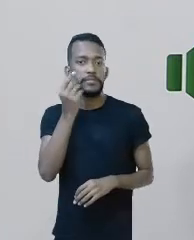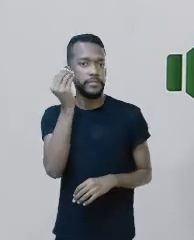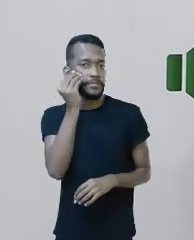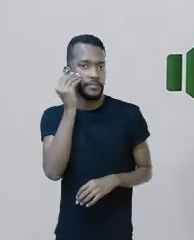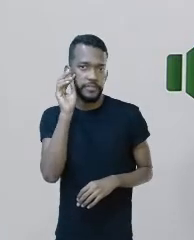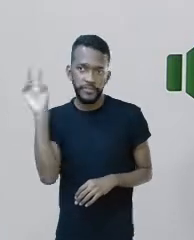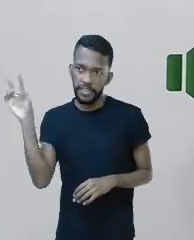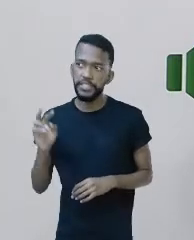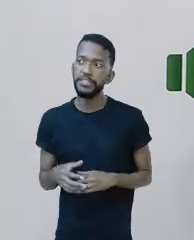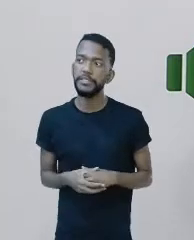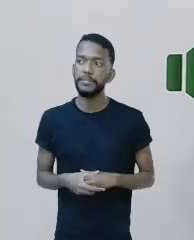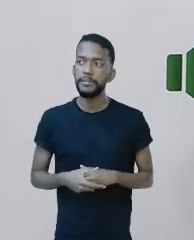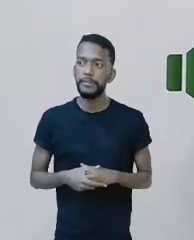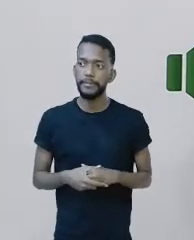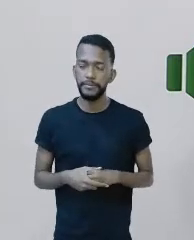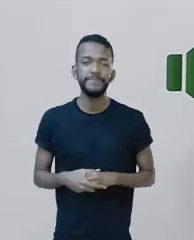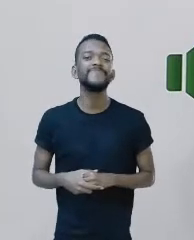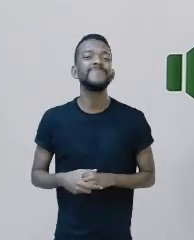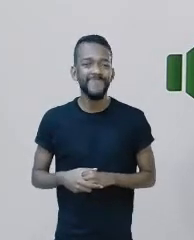é isso.